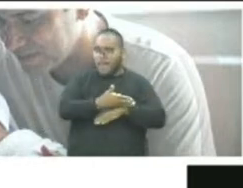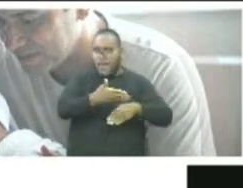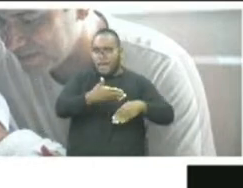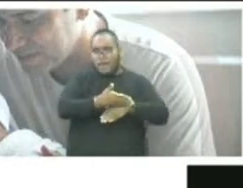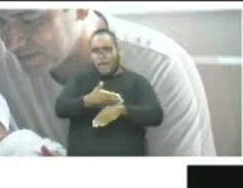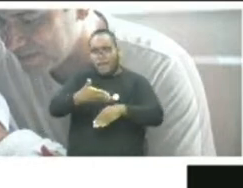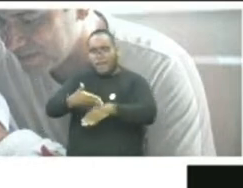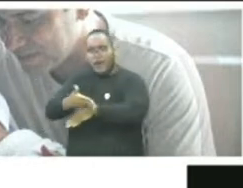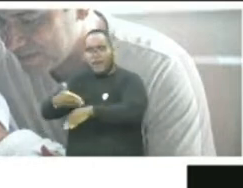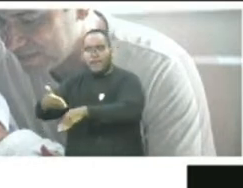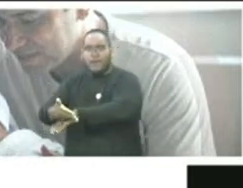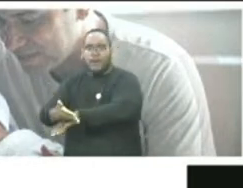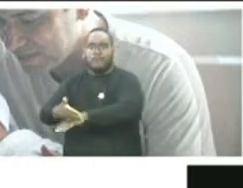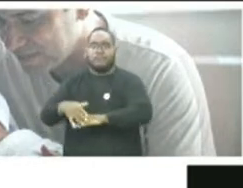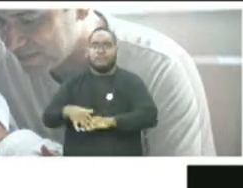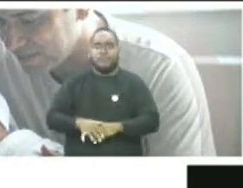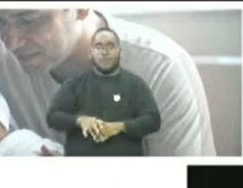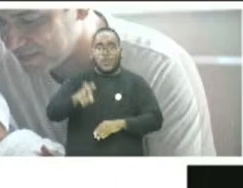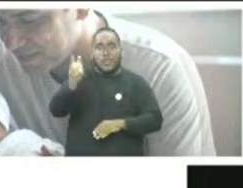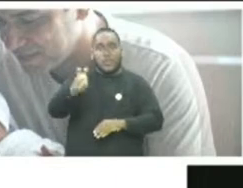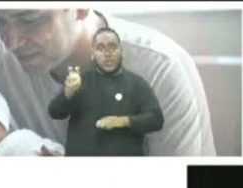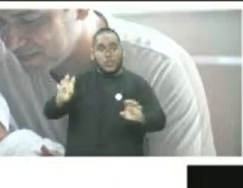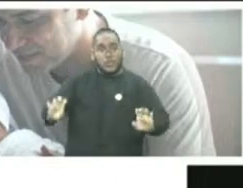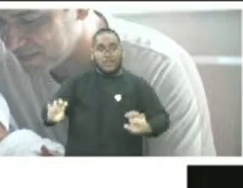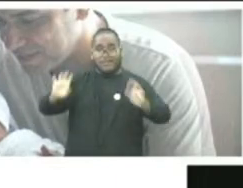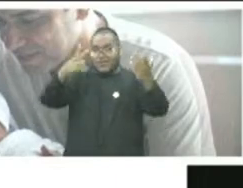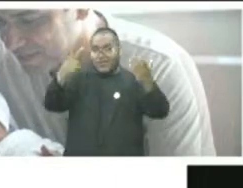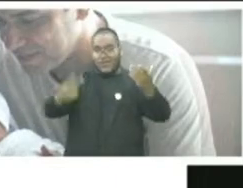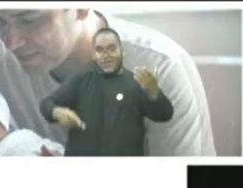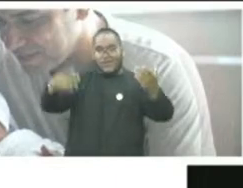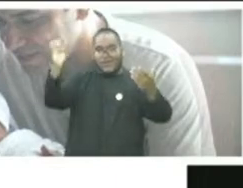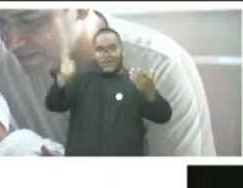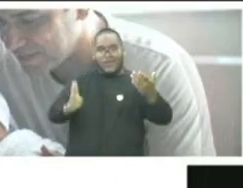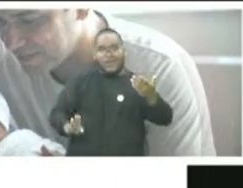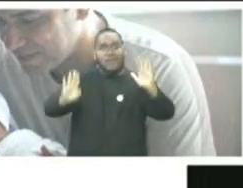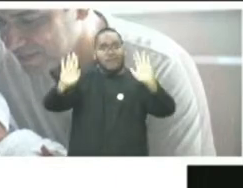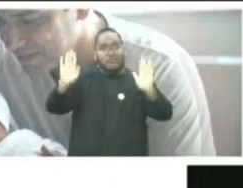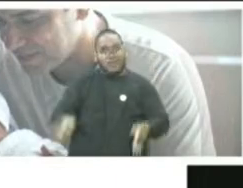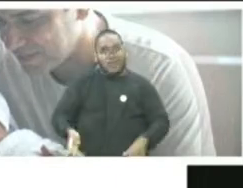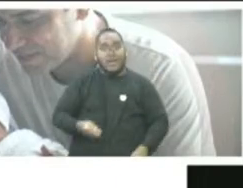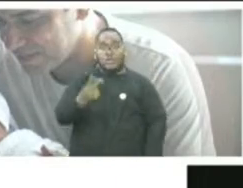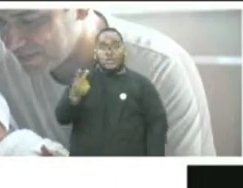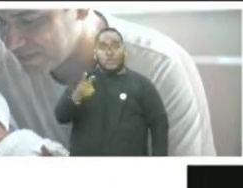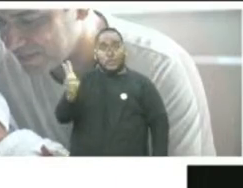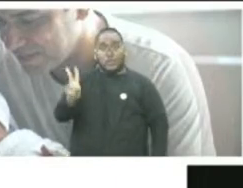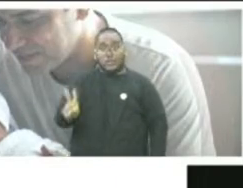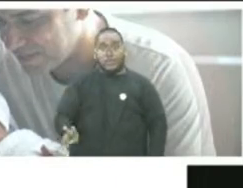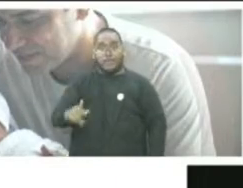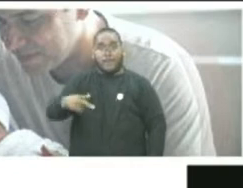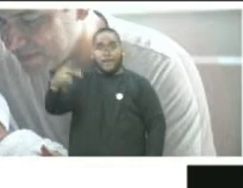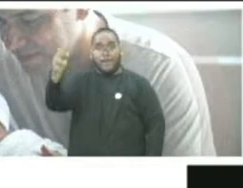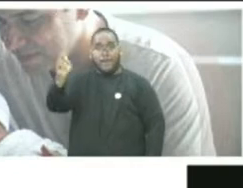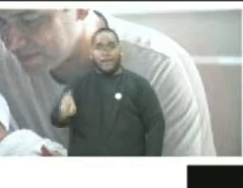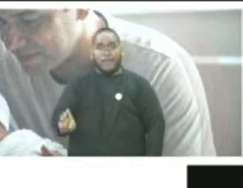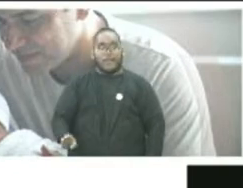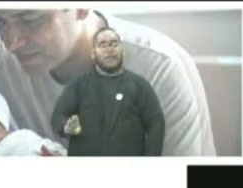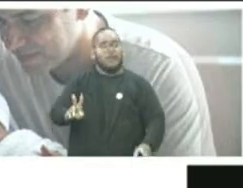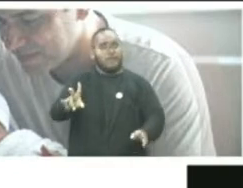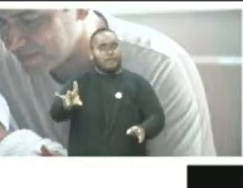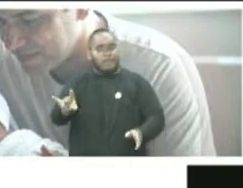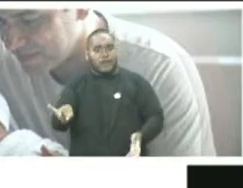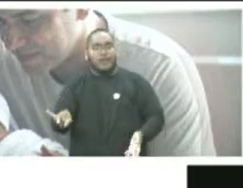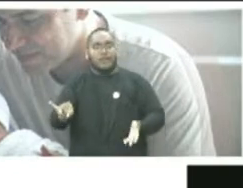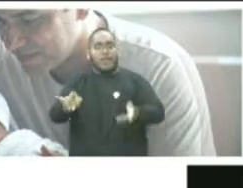foi no Brasil, então já é a segunda vez que o Brasil vai sediar esse